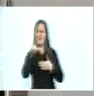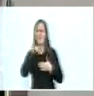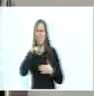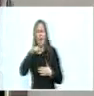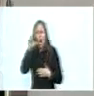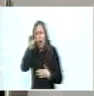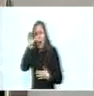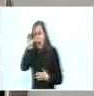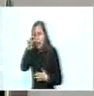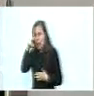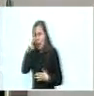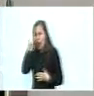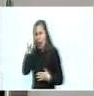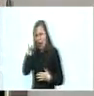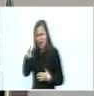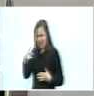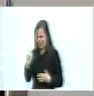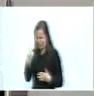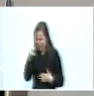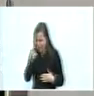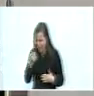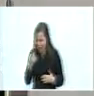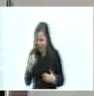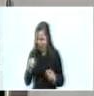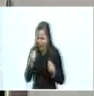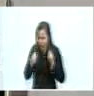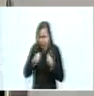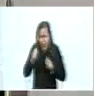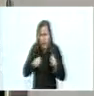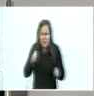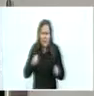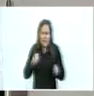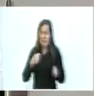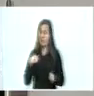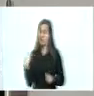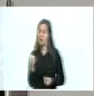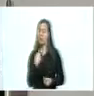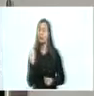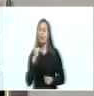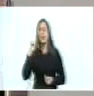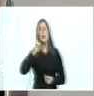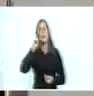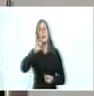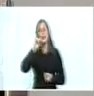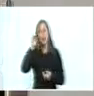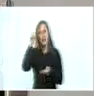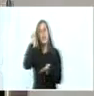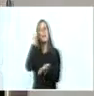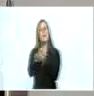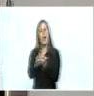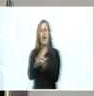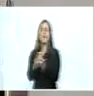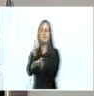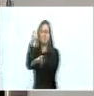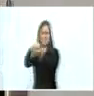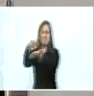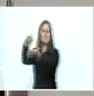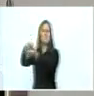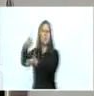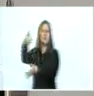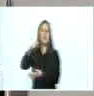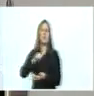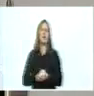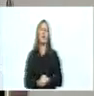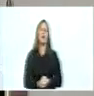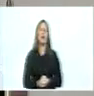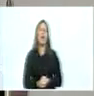Tancredo Neves, olha se aquilo ali é obra de quase R$1 milhão. Que nós, contribuinte, pagador de impostos, pagamos por aquele serviço. Agora, olha o custo